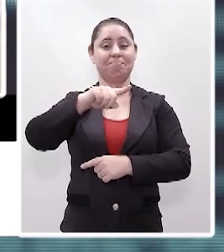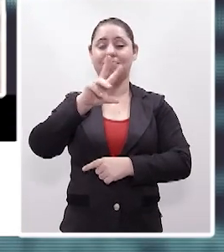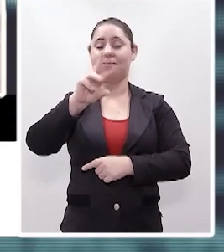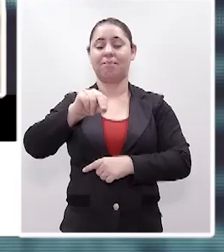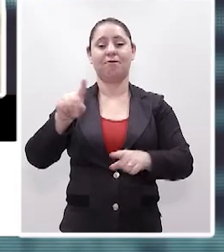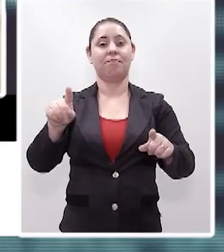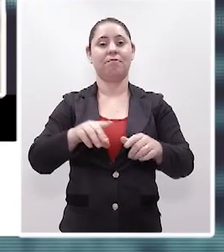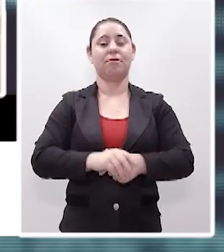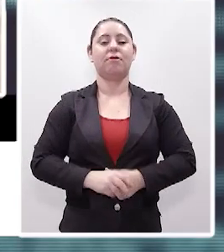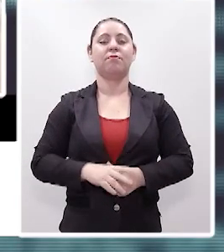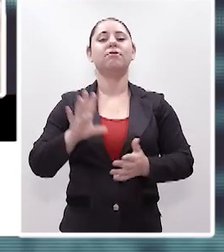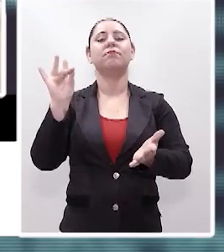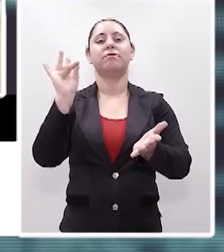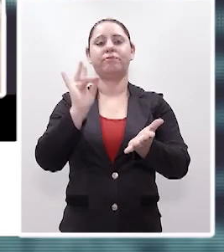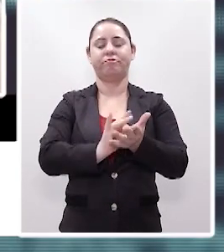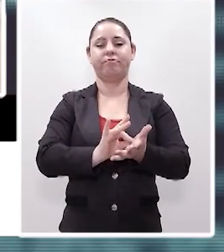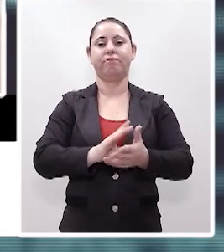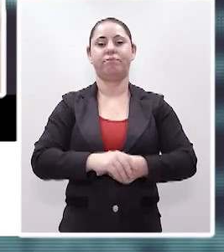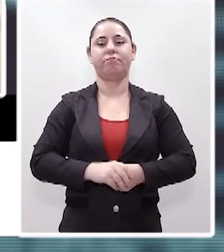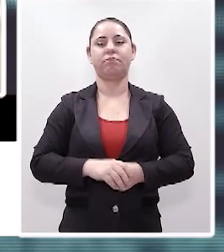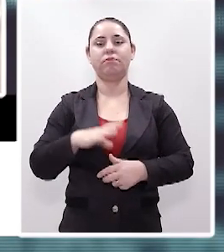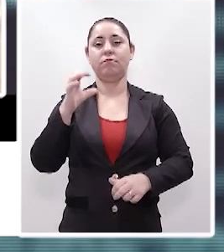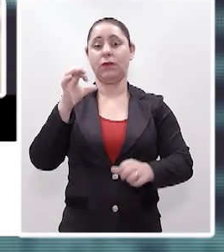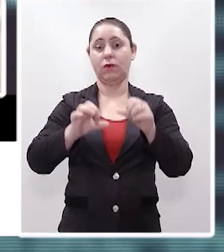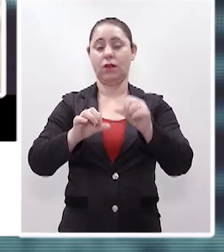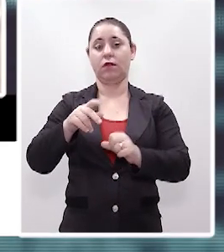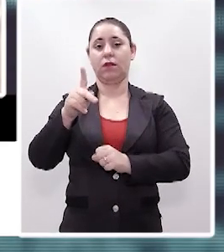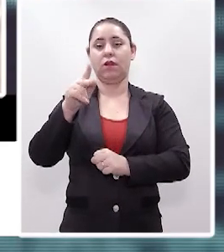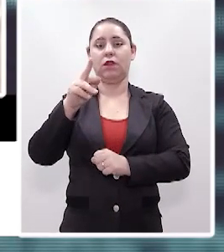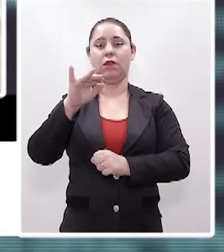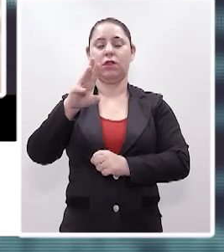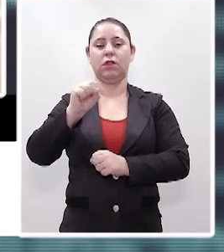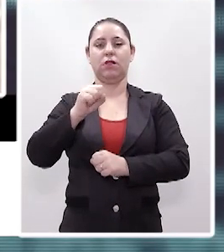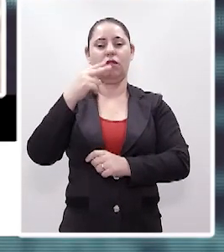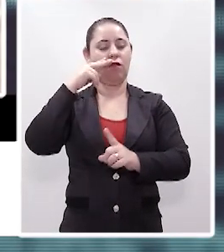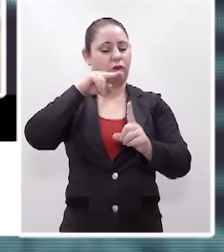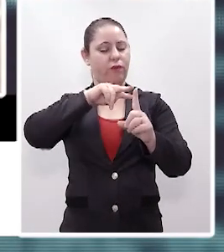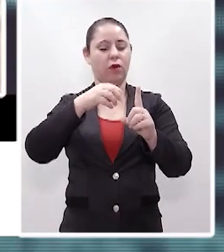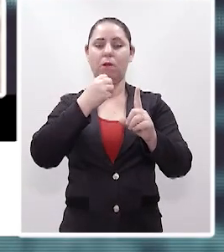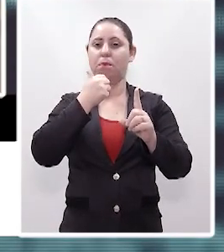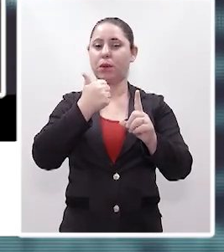mais. É verdade. Essa avaliação aí da Karine, de tentar